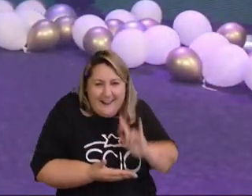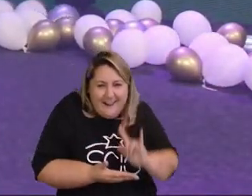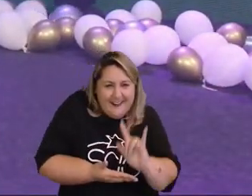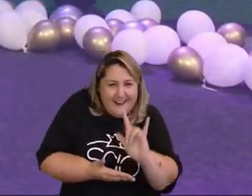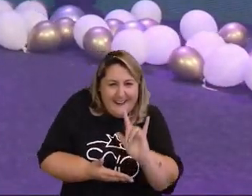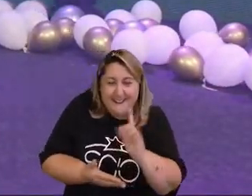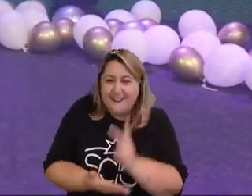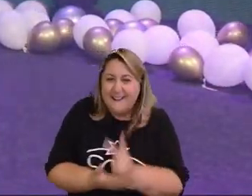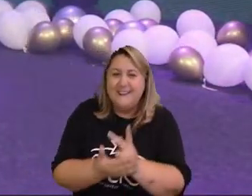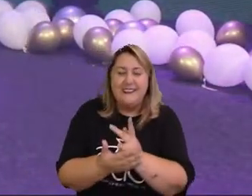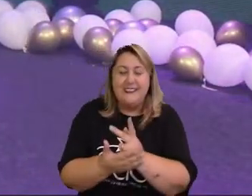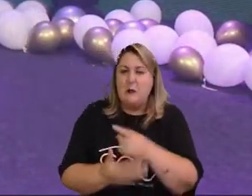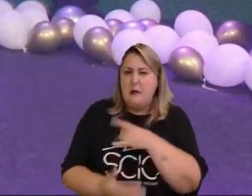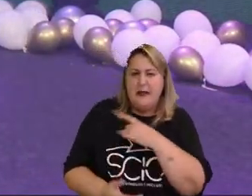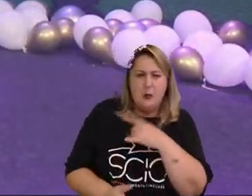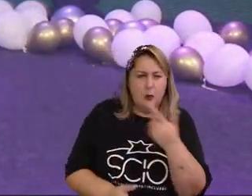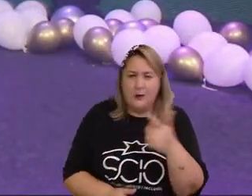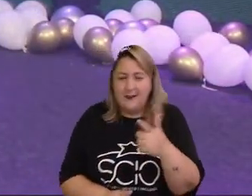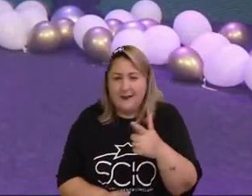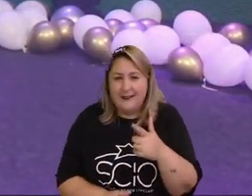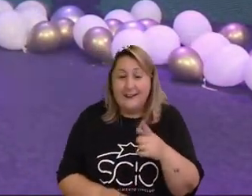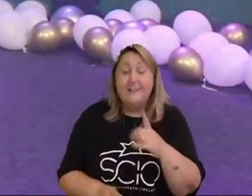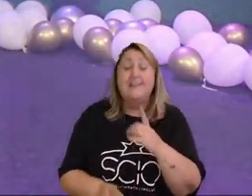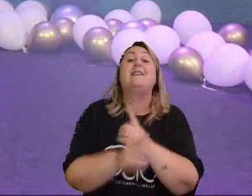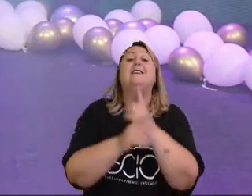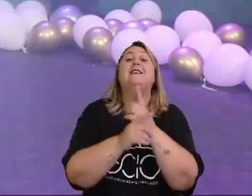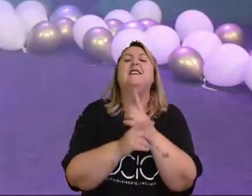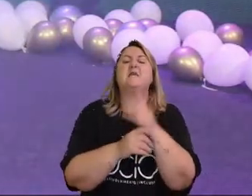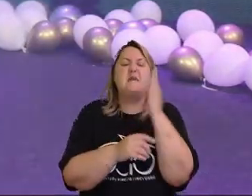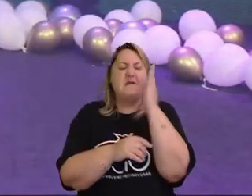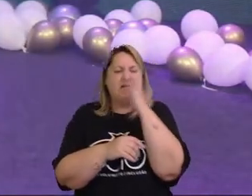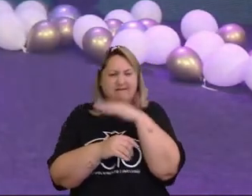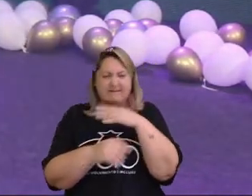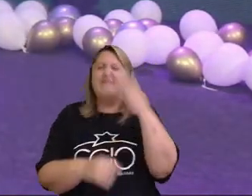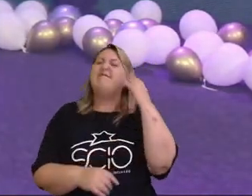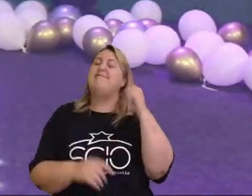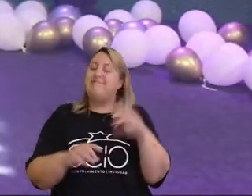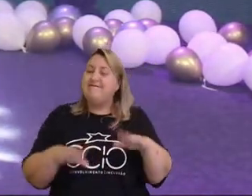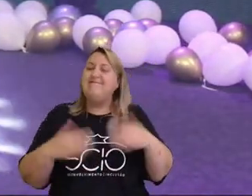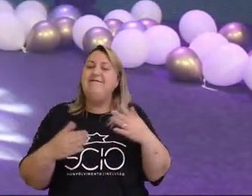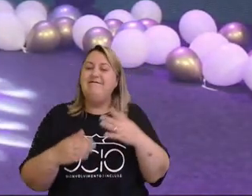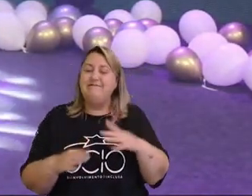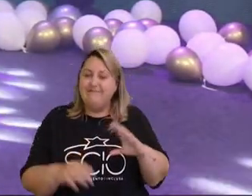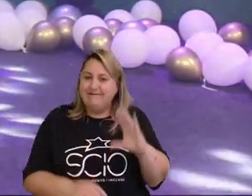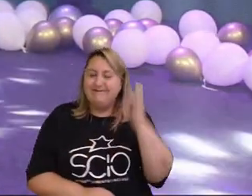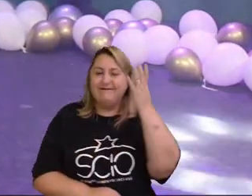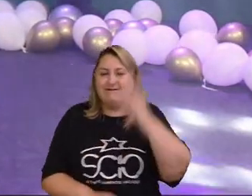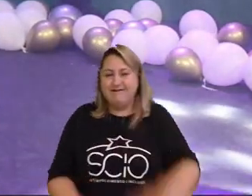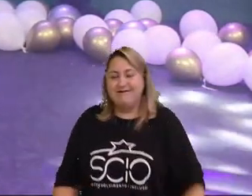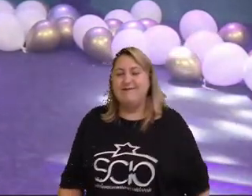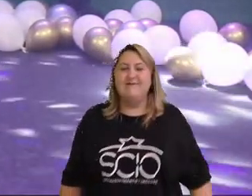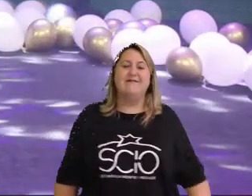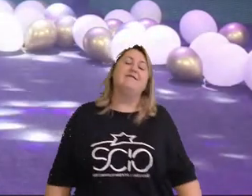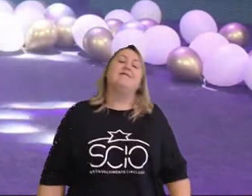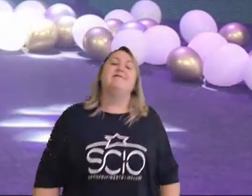segue em frente e não se apavora. Se na vida encontrar sabor, vai saber ser a sua hora.